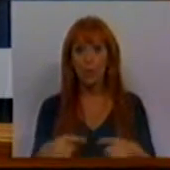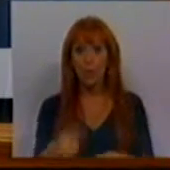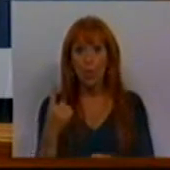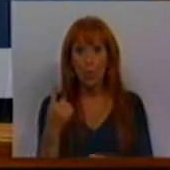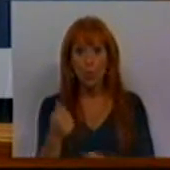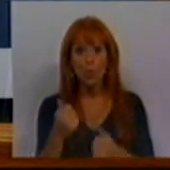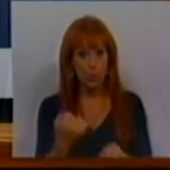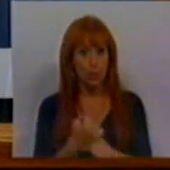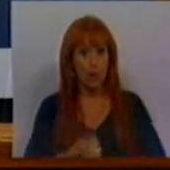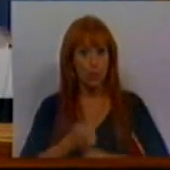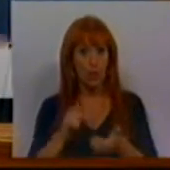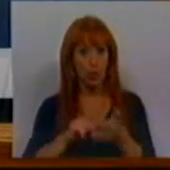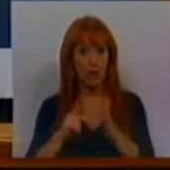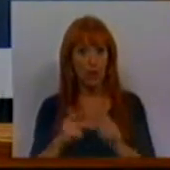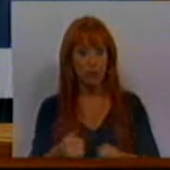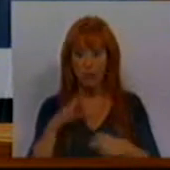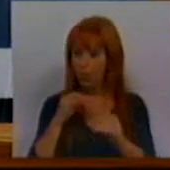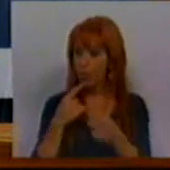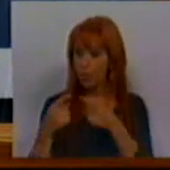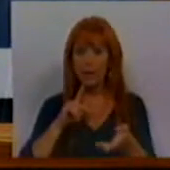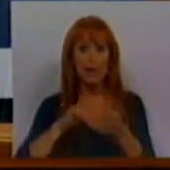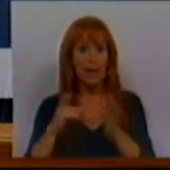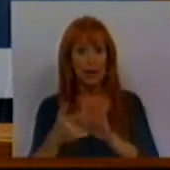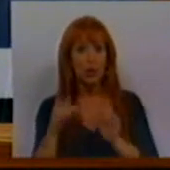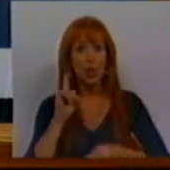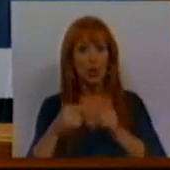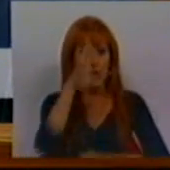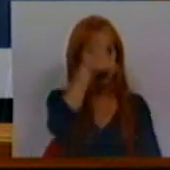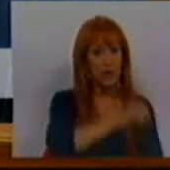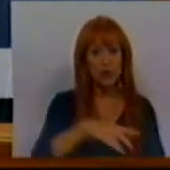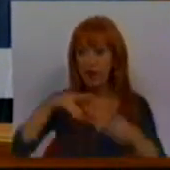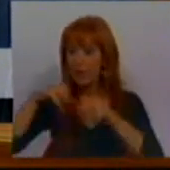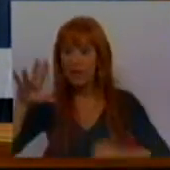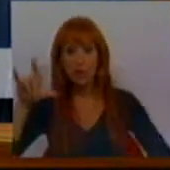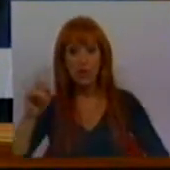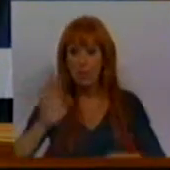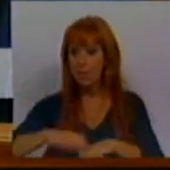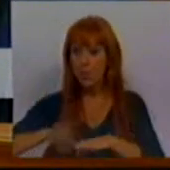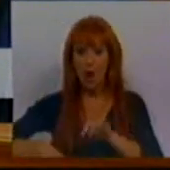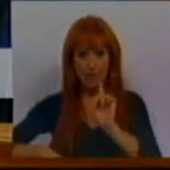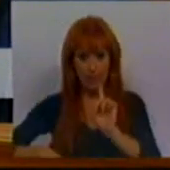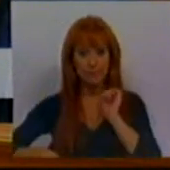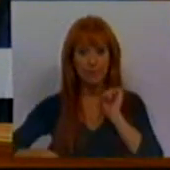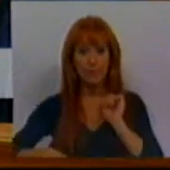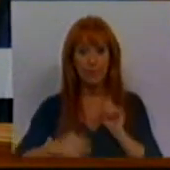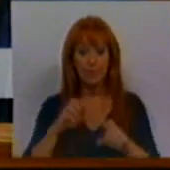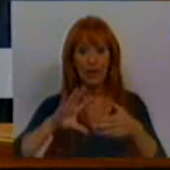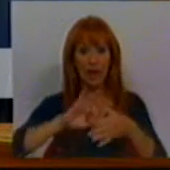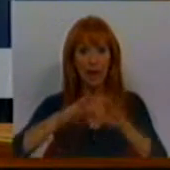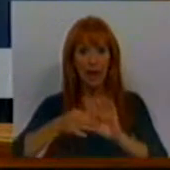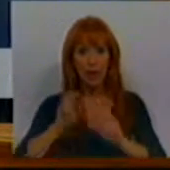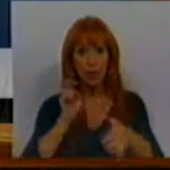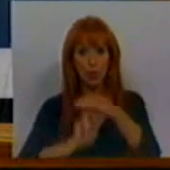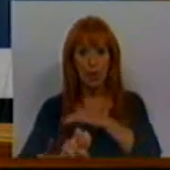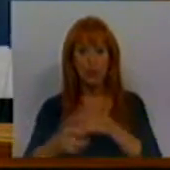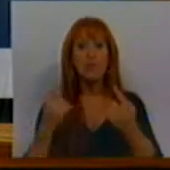um bom trabalho técnico e um bom diálogo técnico entre o Governo e a Câmara de Lisboa a propósito da Carris e do